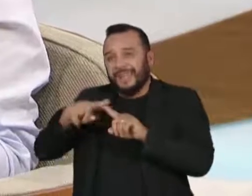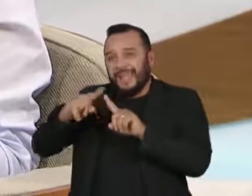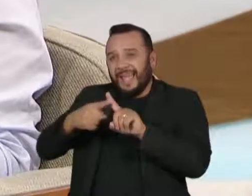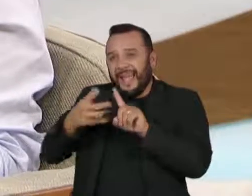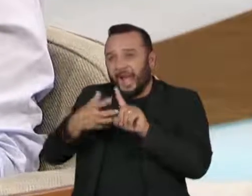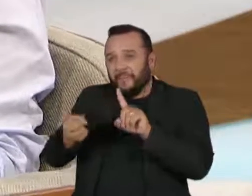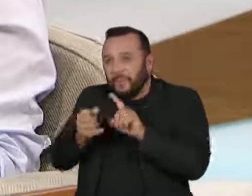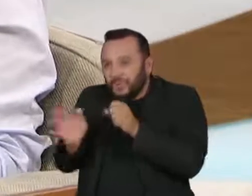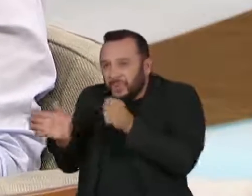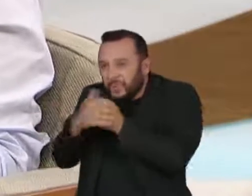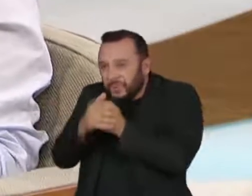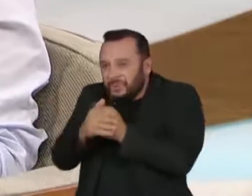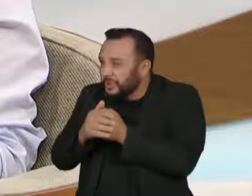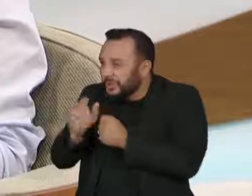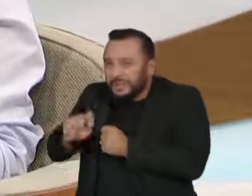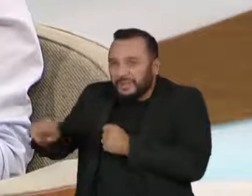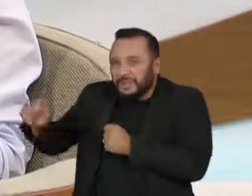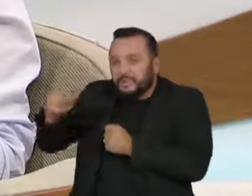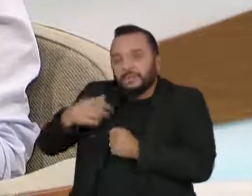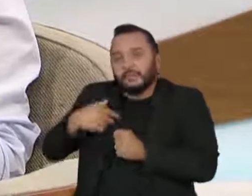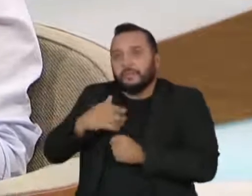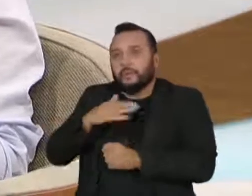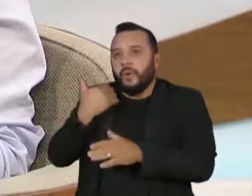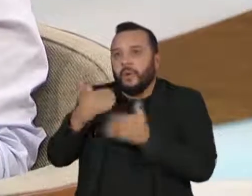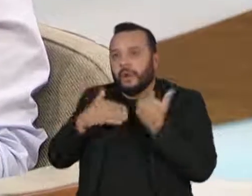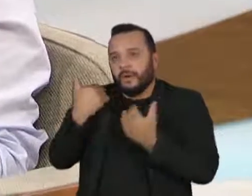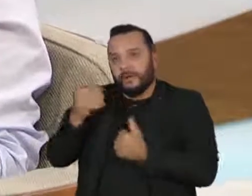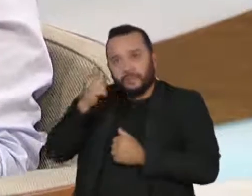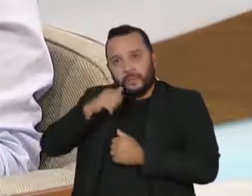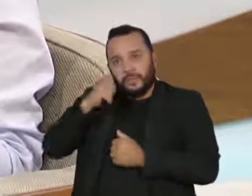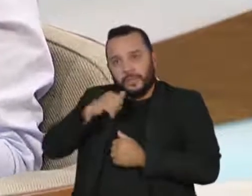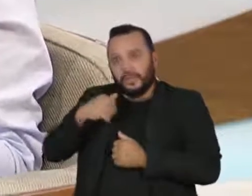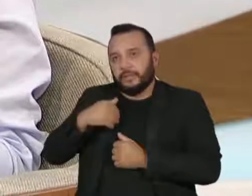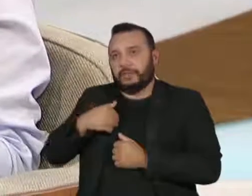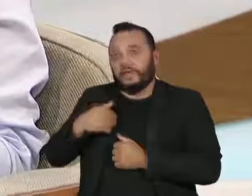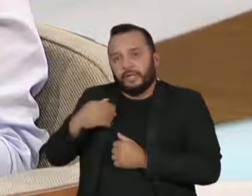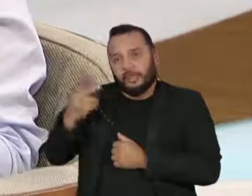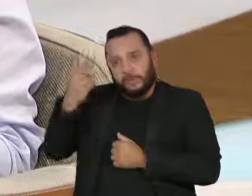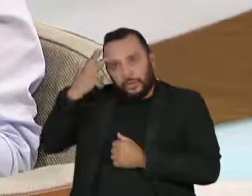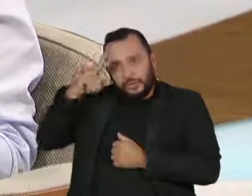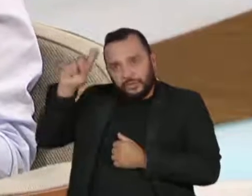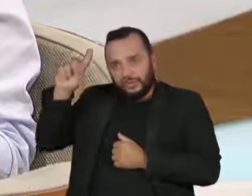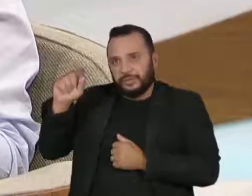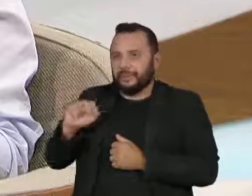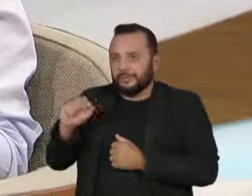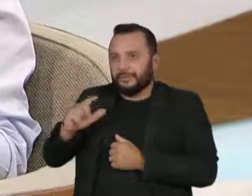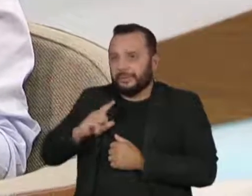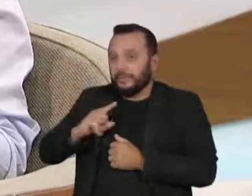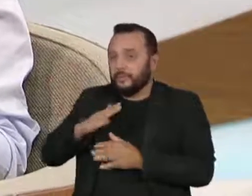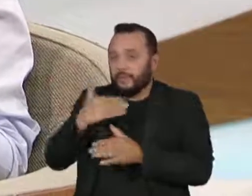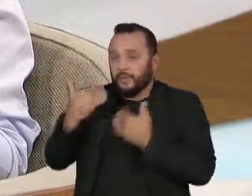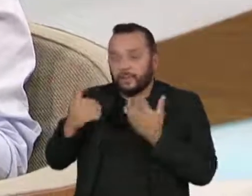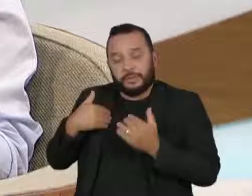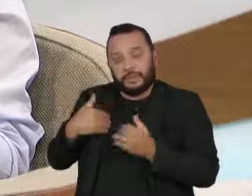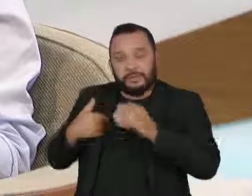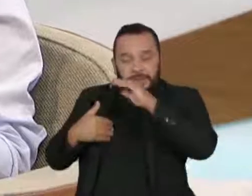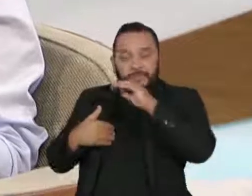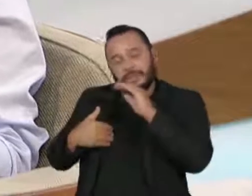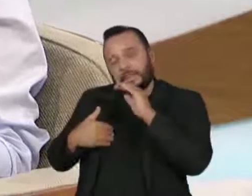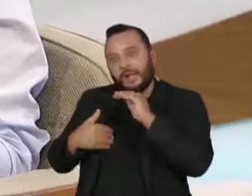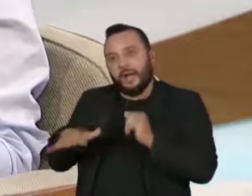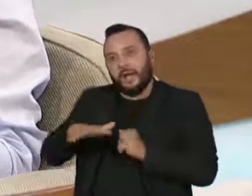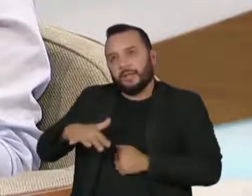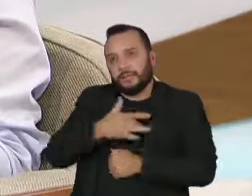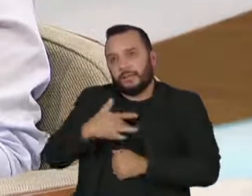no país. Você tem uma conta paga pelo sistema de saúde de mais de 500 milhões